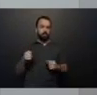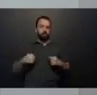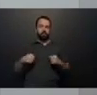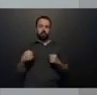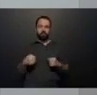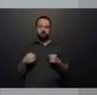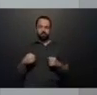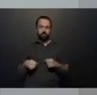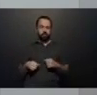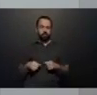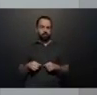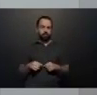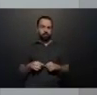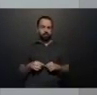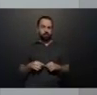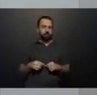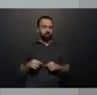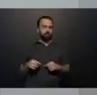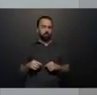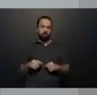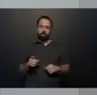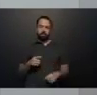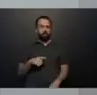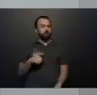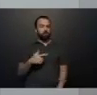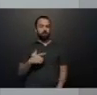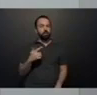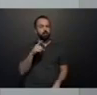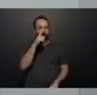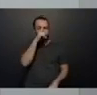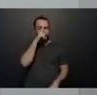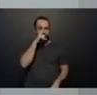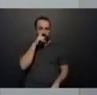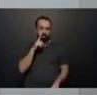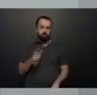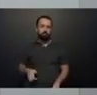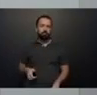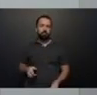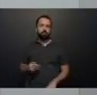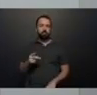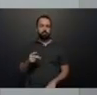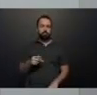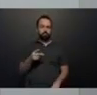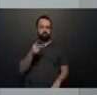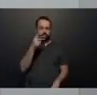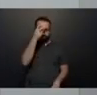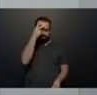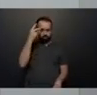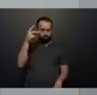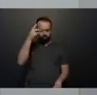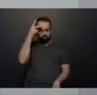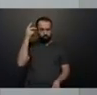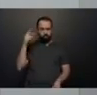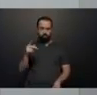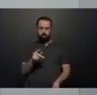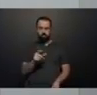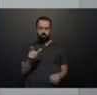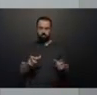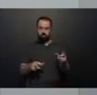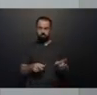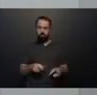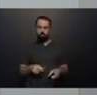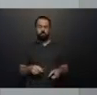boa segurança e uma prática para os profissionais, e boa prática para os profissionais.